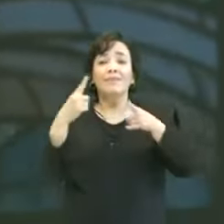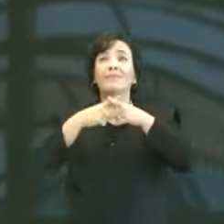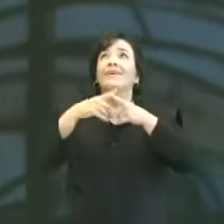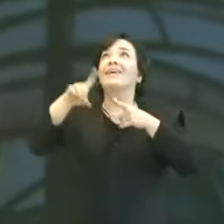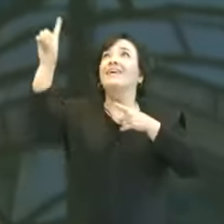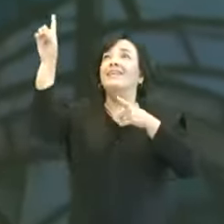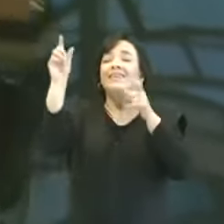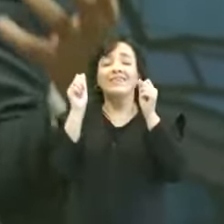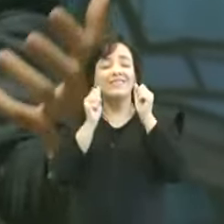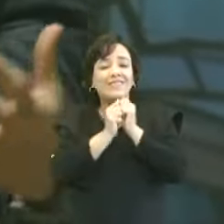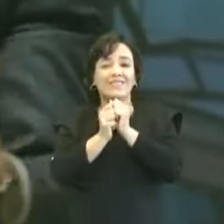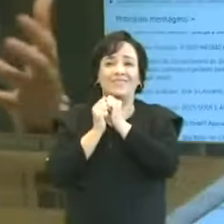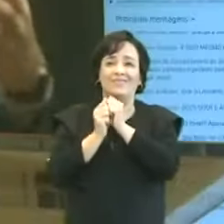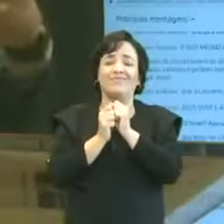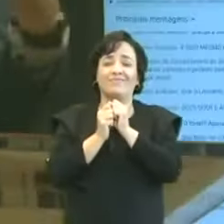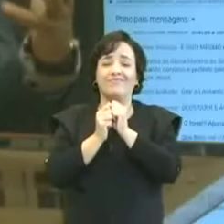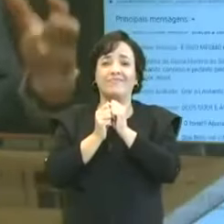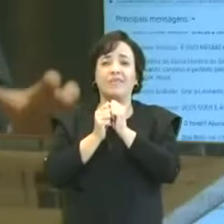Nos perdemos,